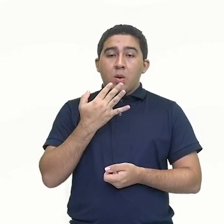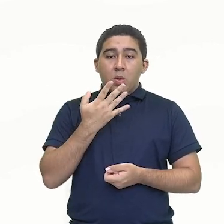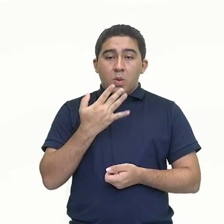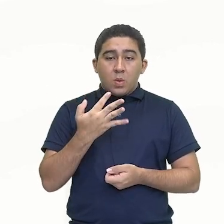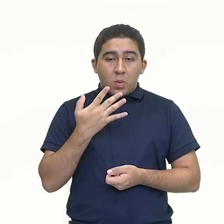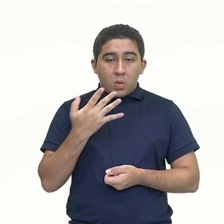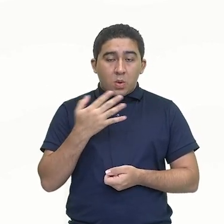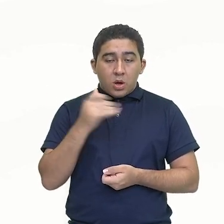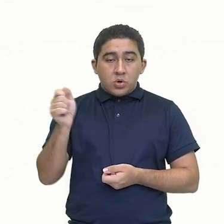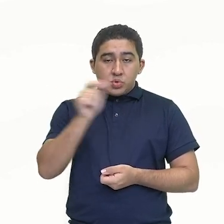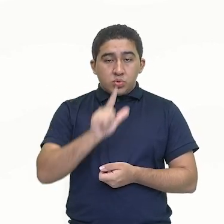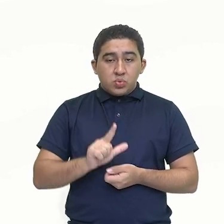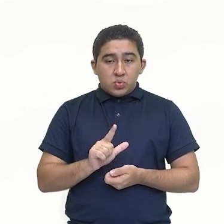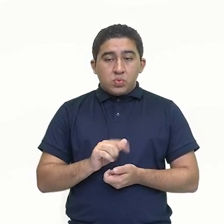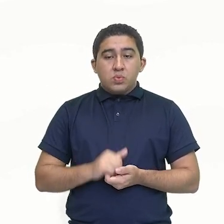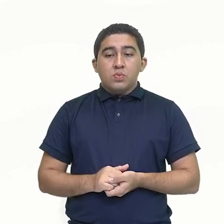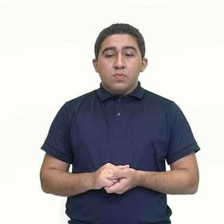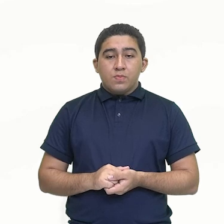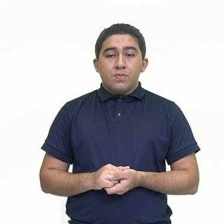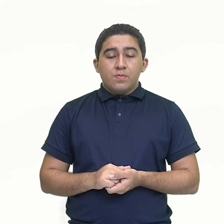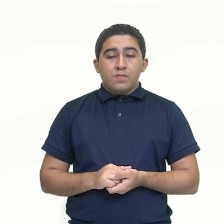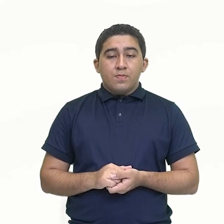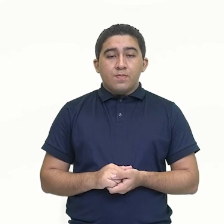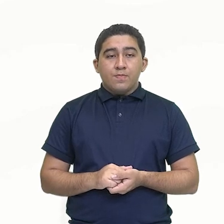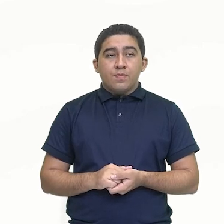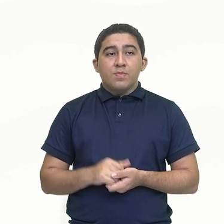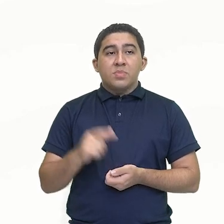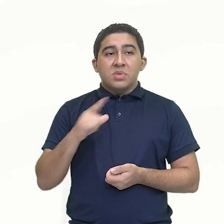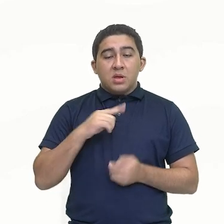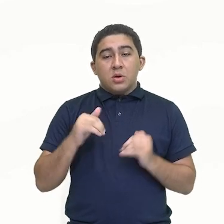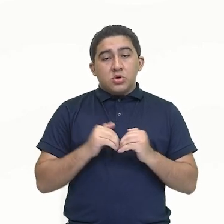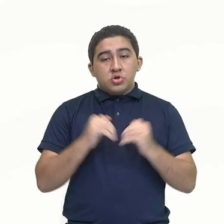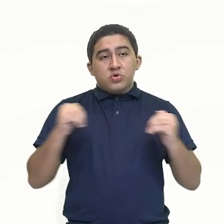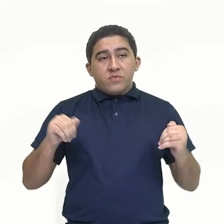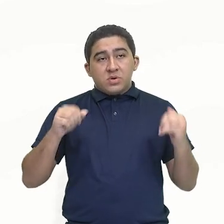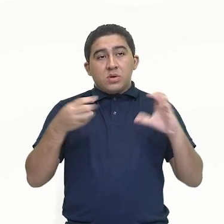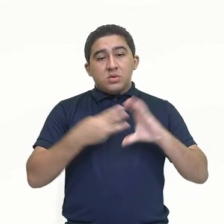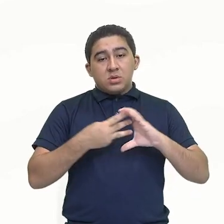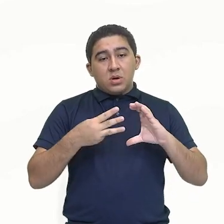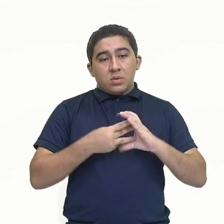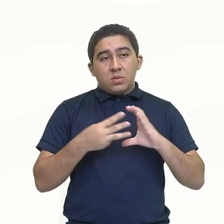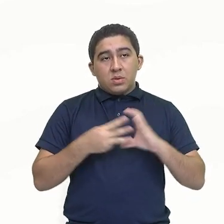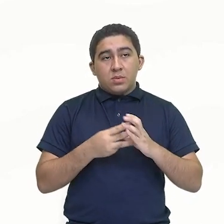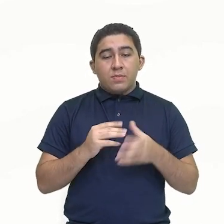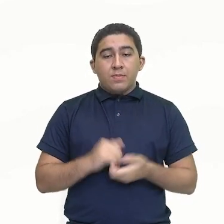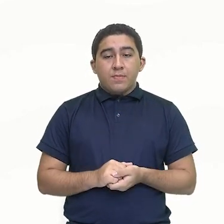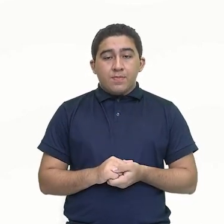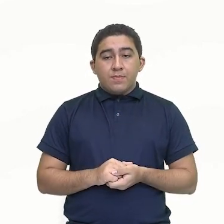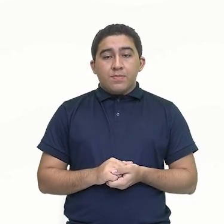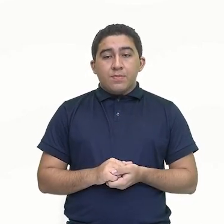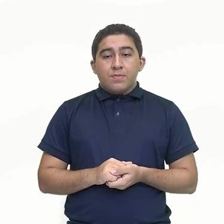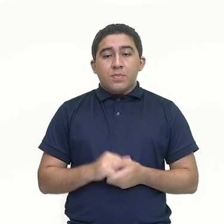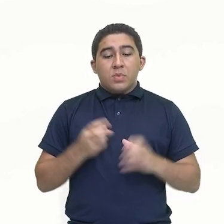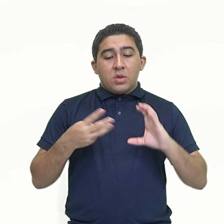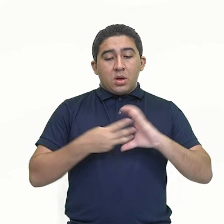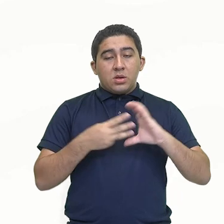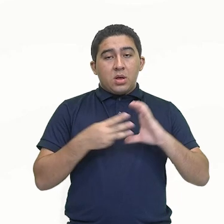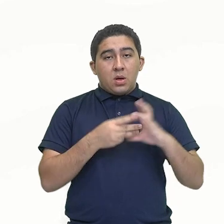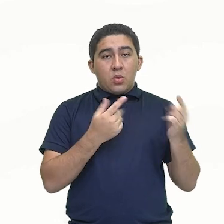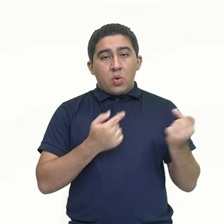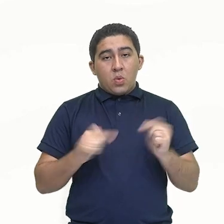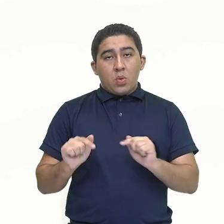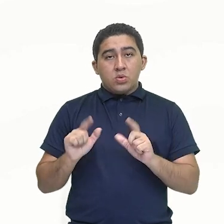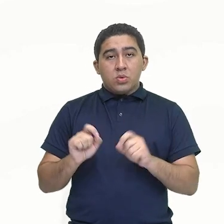que eles vão se dividir tanto em células CD8 e CD4. As células CD8, elas matam especificamente